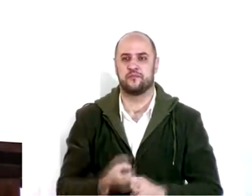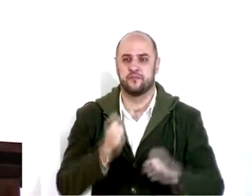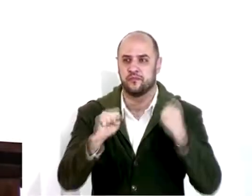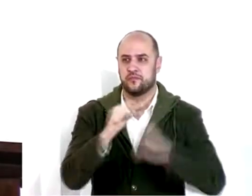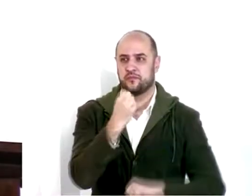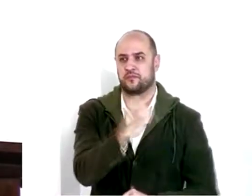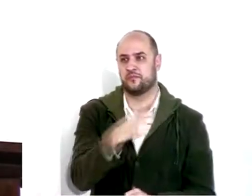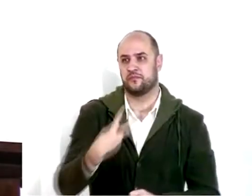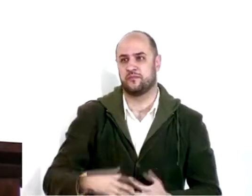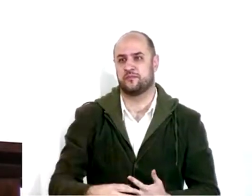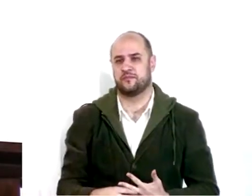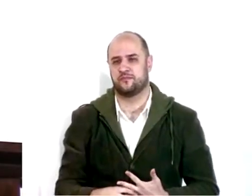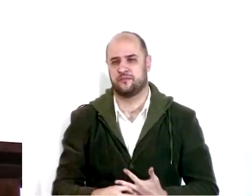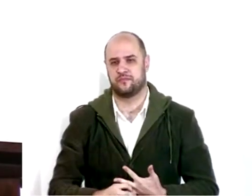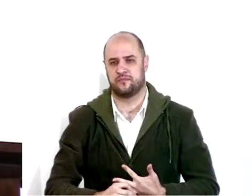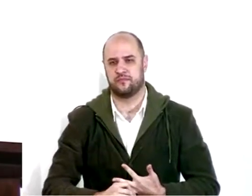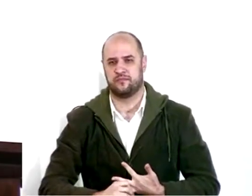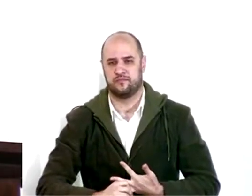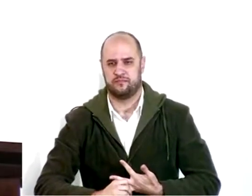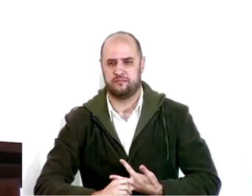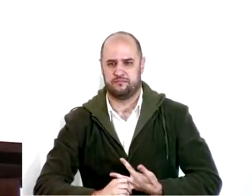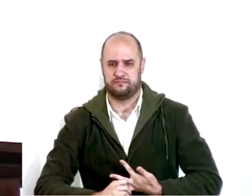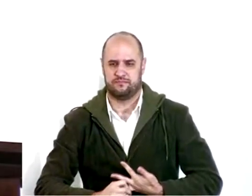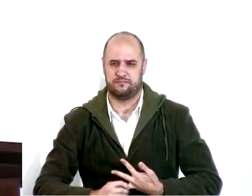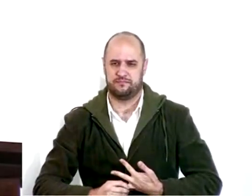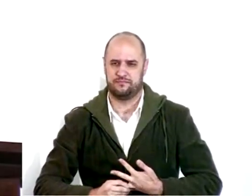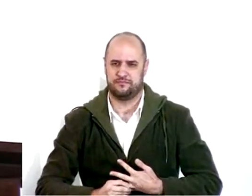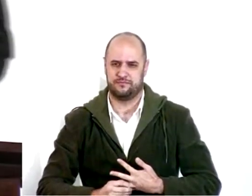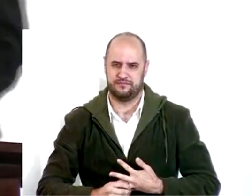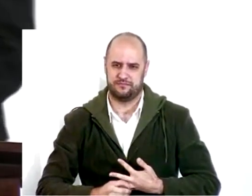Salmos, número 82.